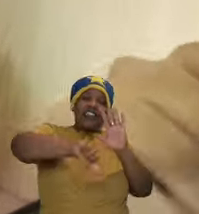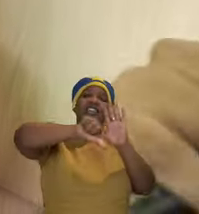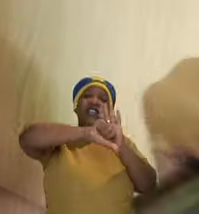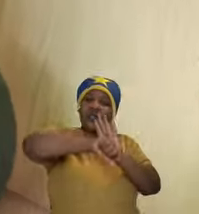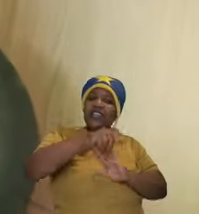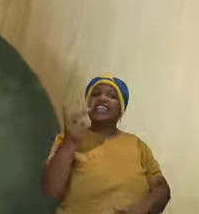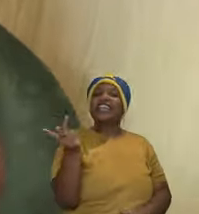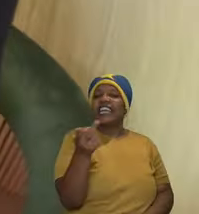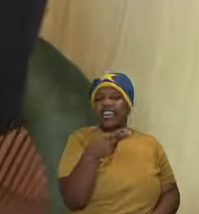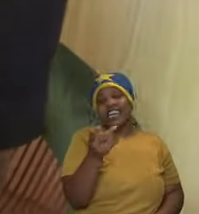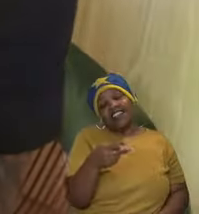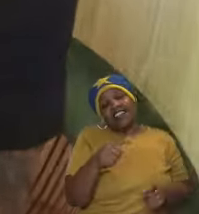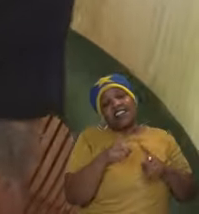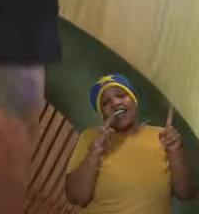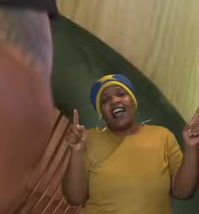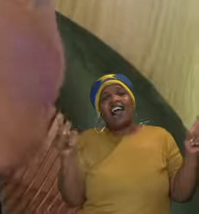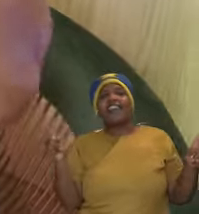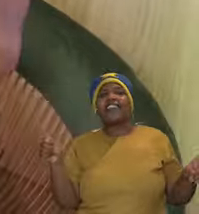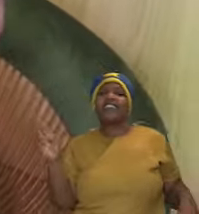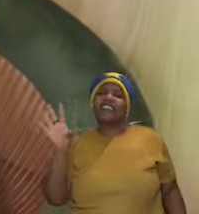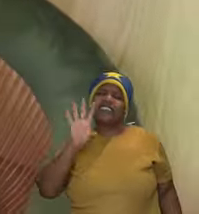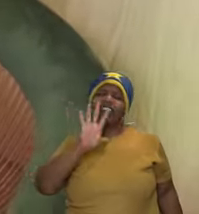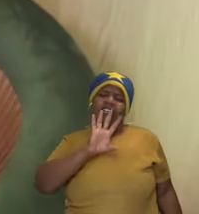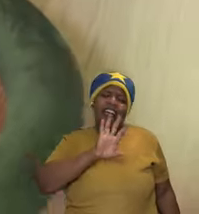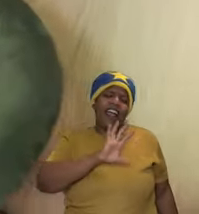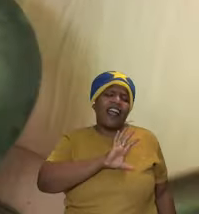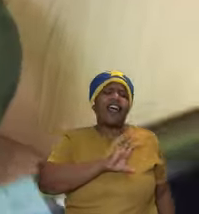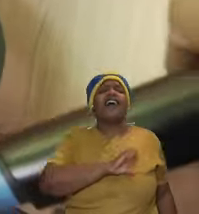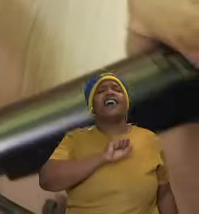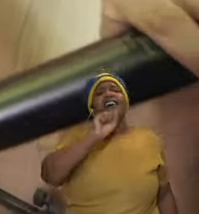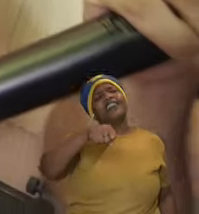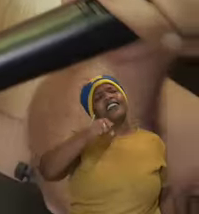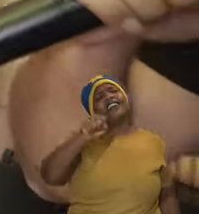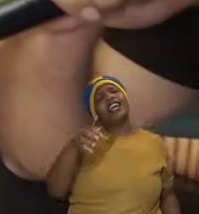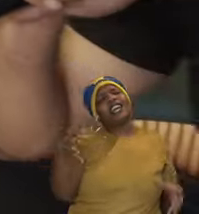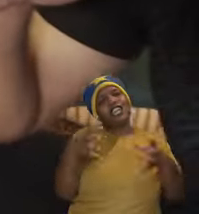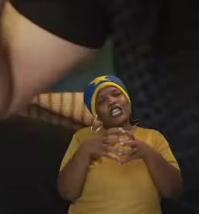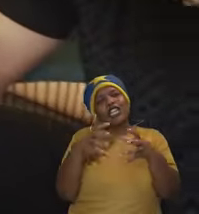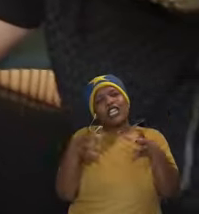criminal, amor criminal. E é isso, eu da